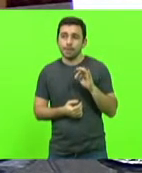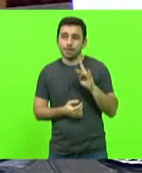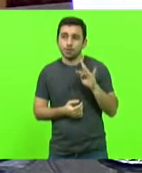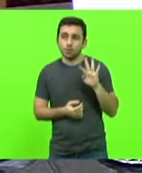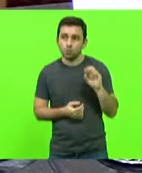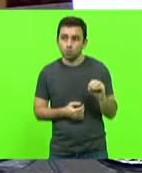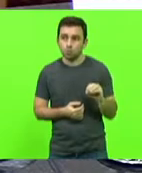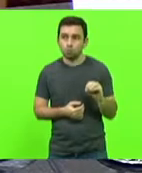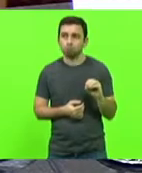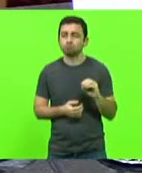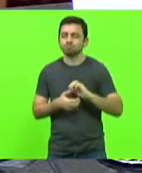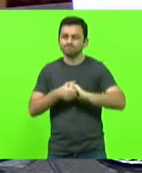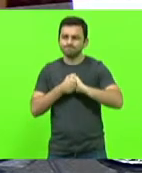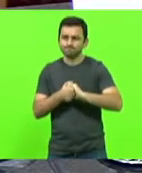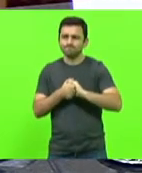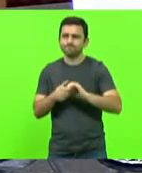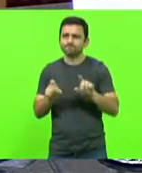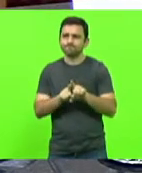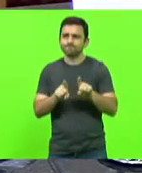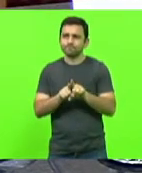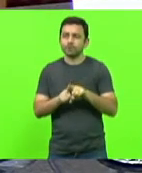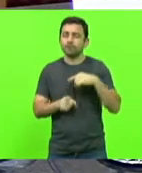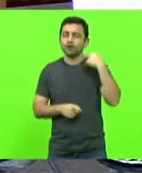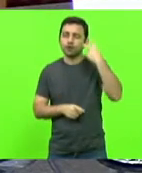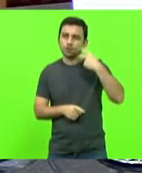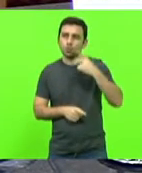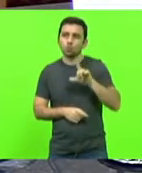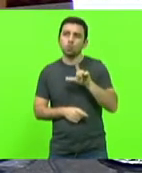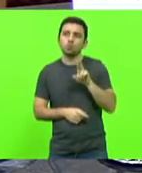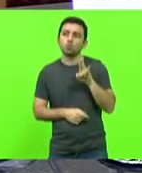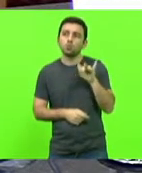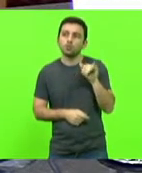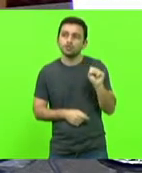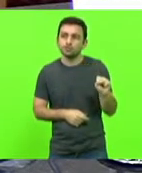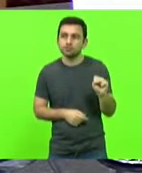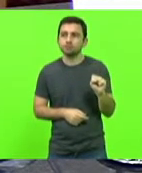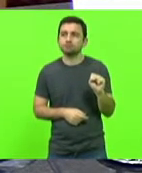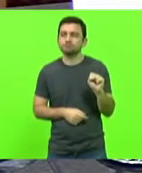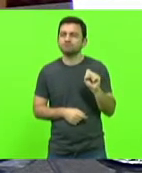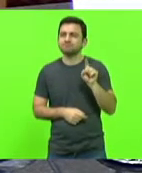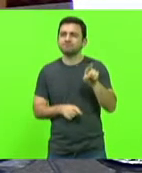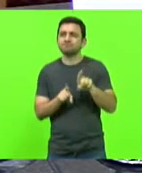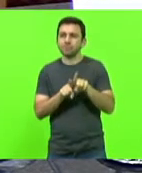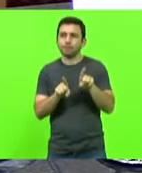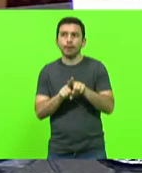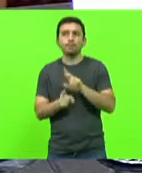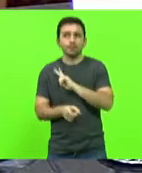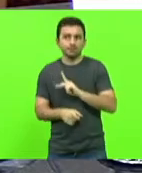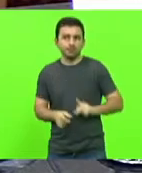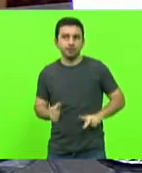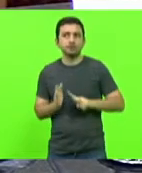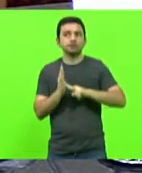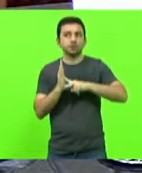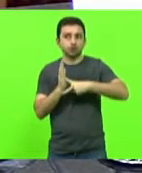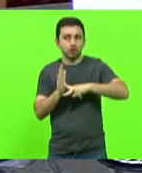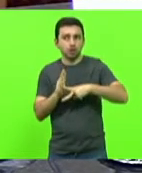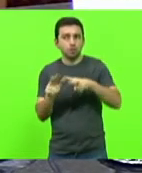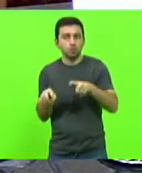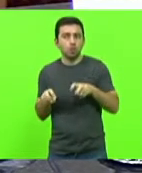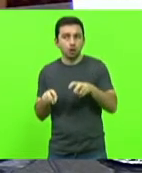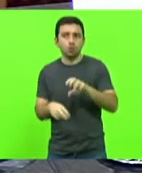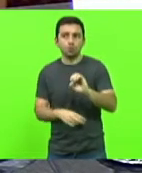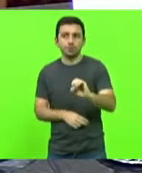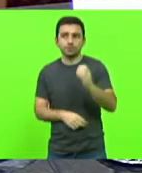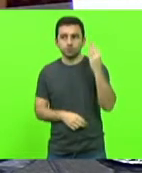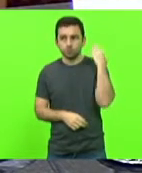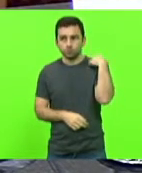Leonir Ribeiro, cumprimentar também o vereador Luiz. O vereador Luiz também é presidente do Sindicato Rural de Otacílio